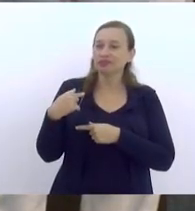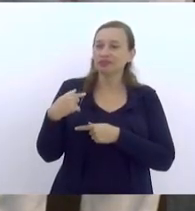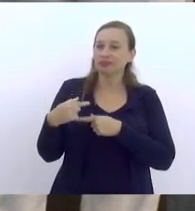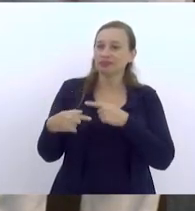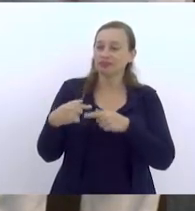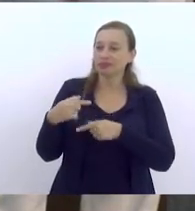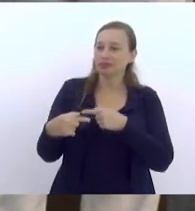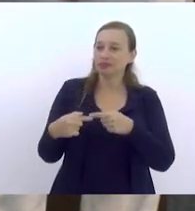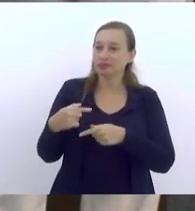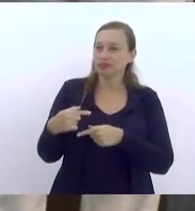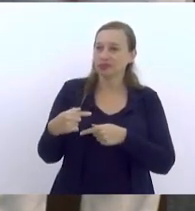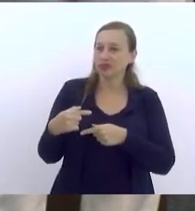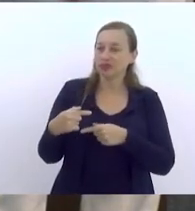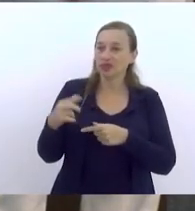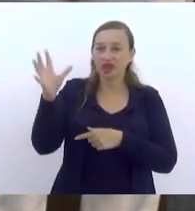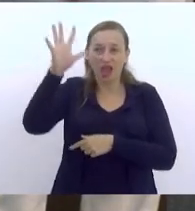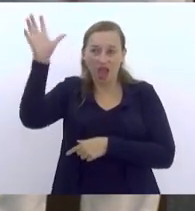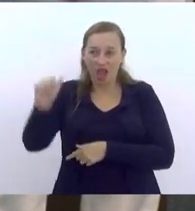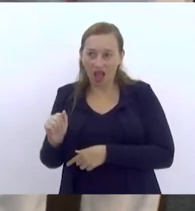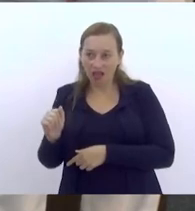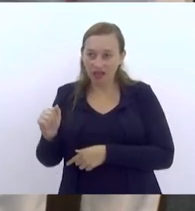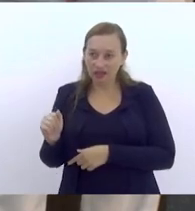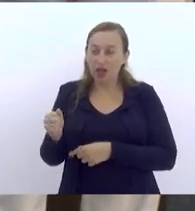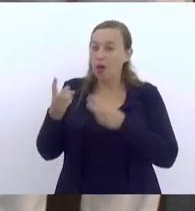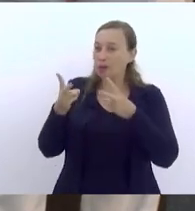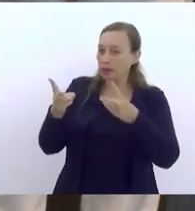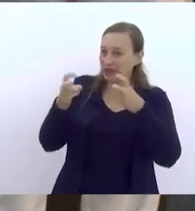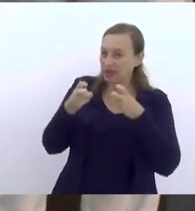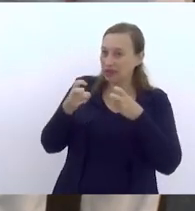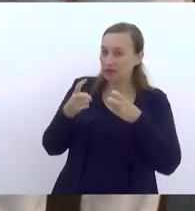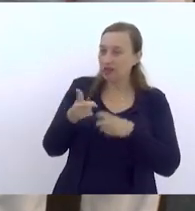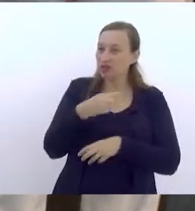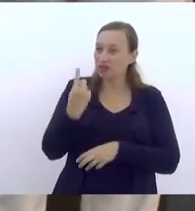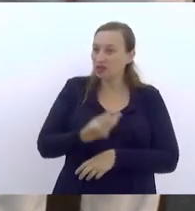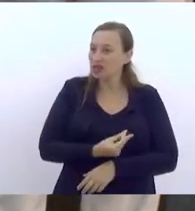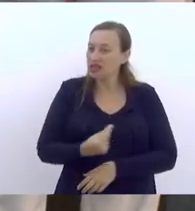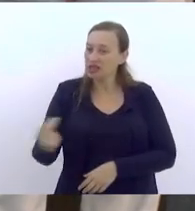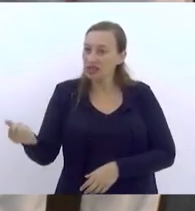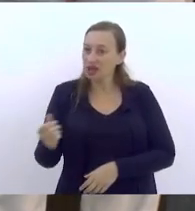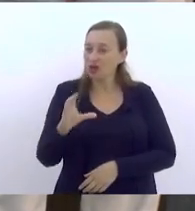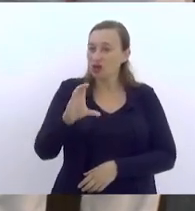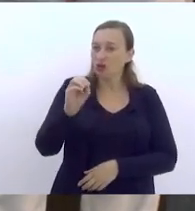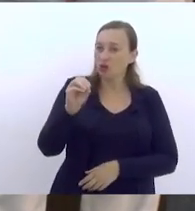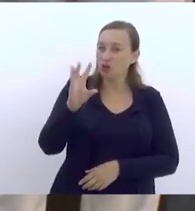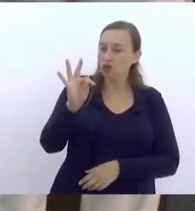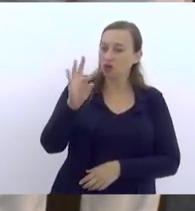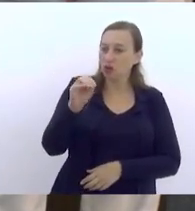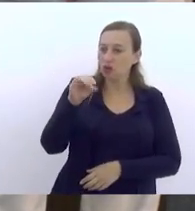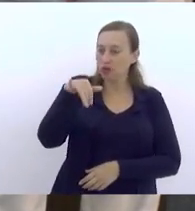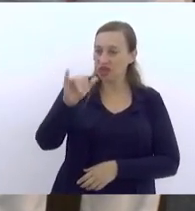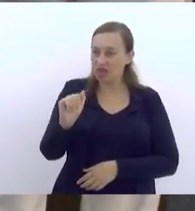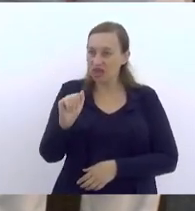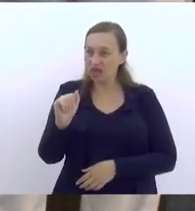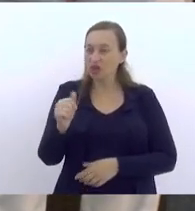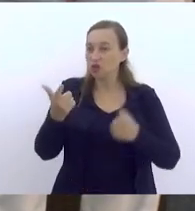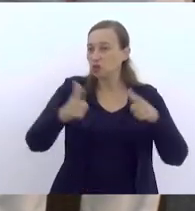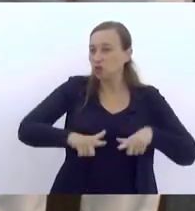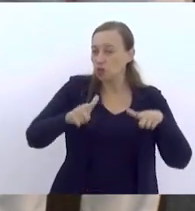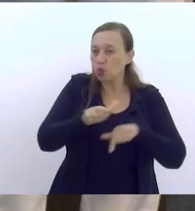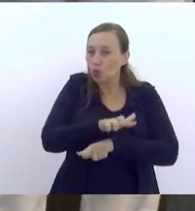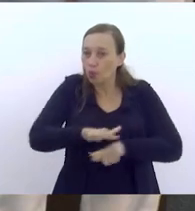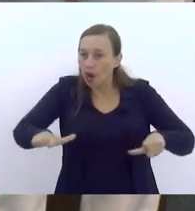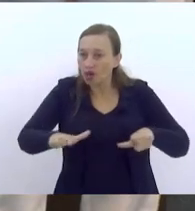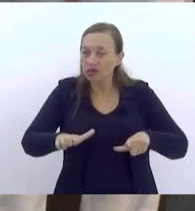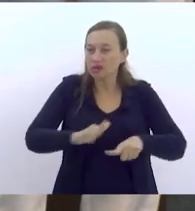das diásporas africanas, percebo que, para que a gente saia de uma dicotomia, de um lugar vazio da racialidade, a